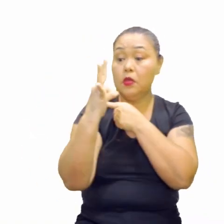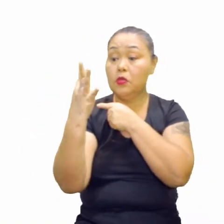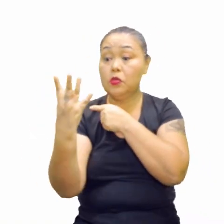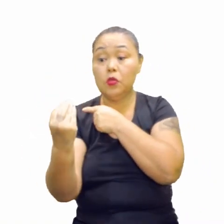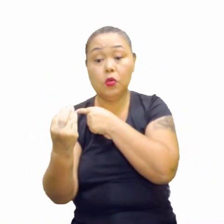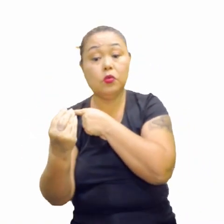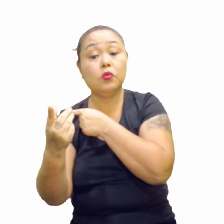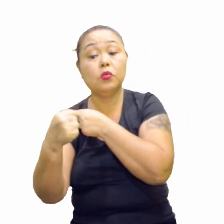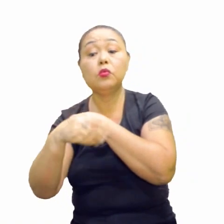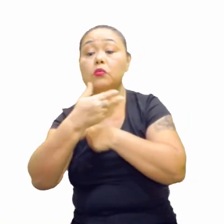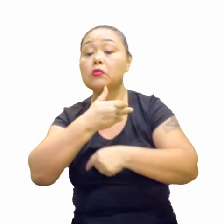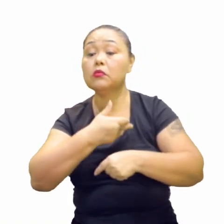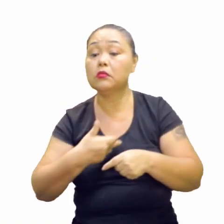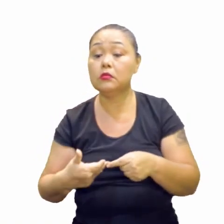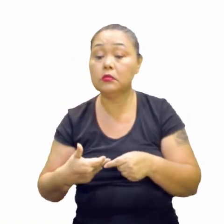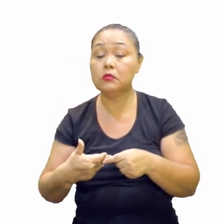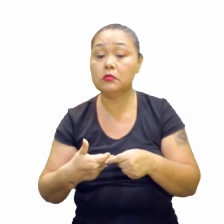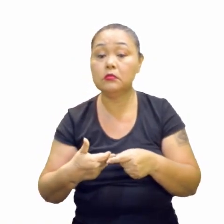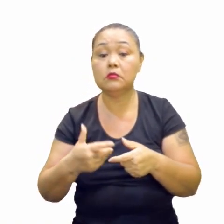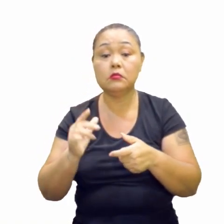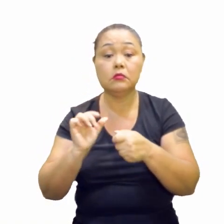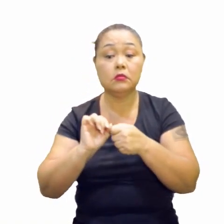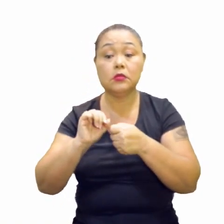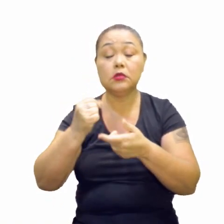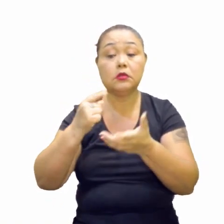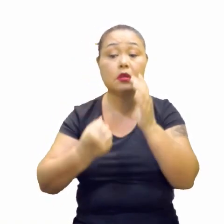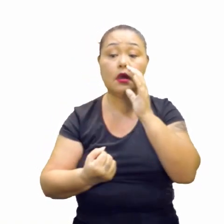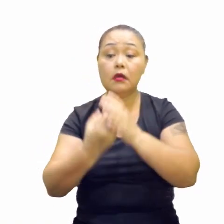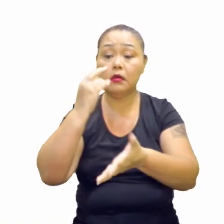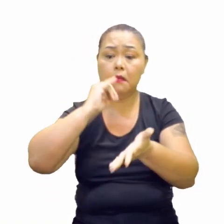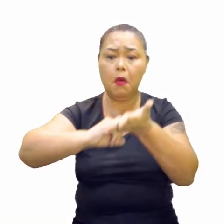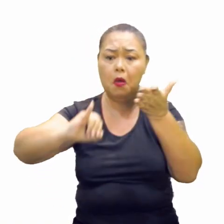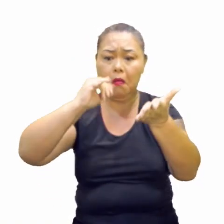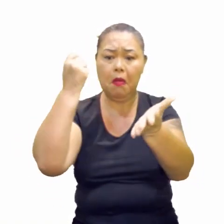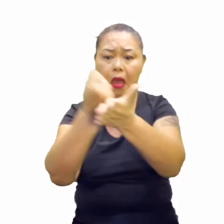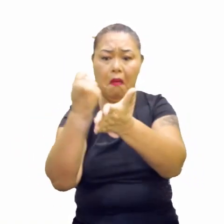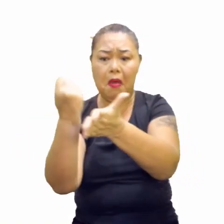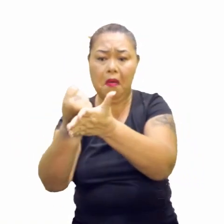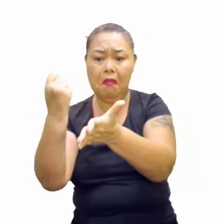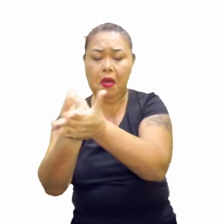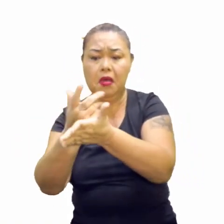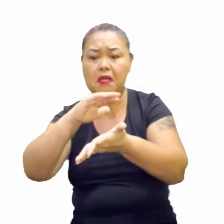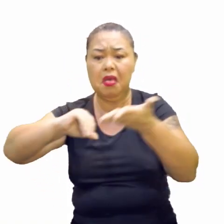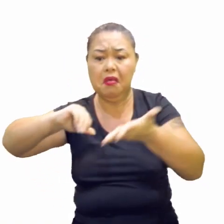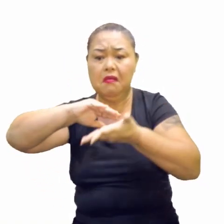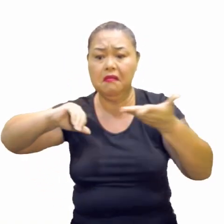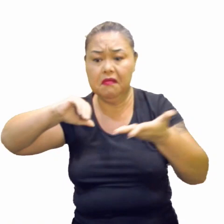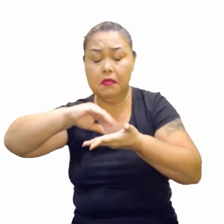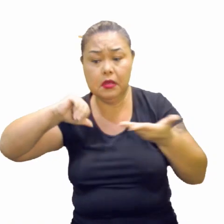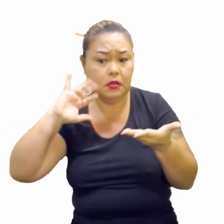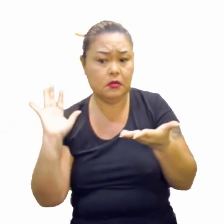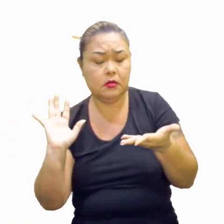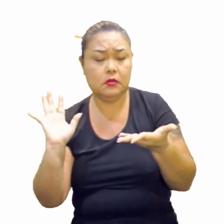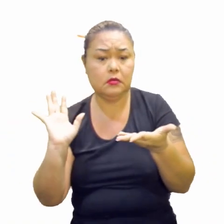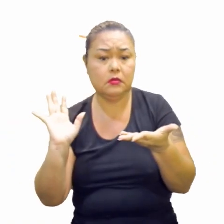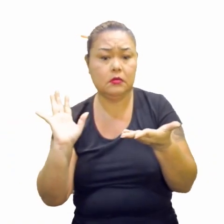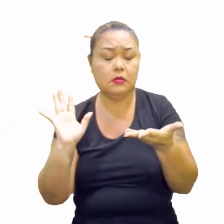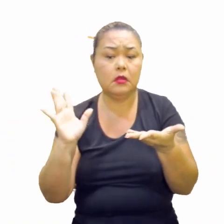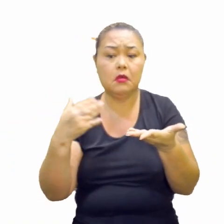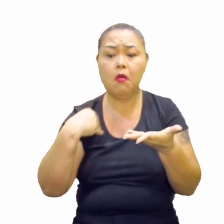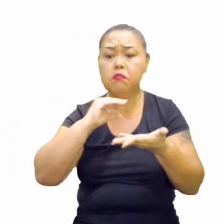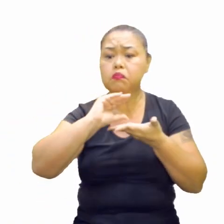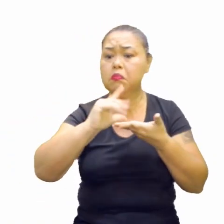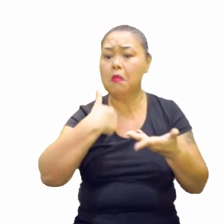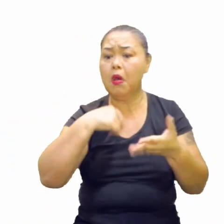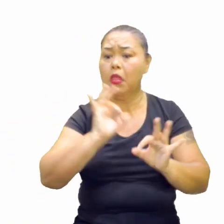governo só quer criar impostos, só quer tirar. Você não vê nenhum investimento. Nada.